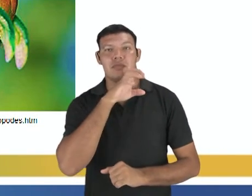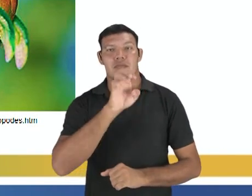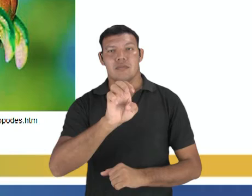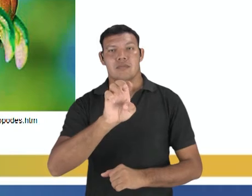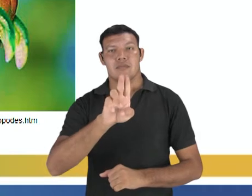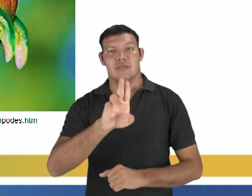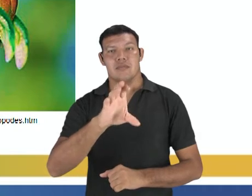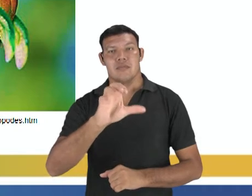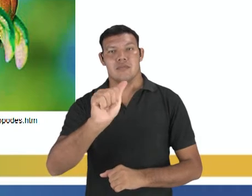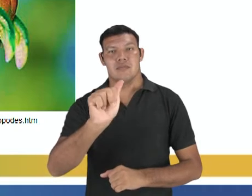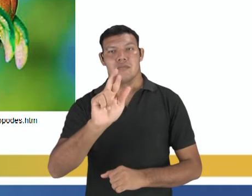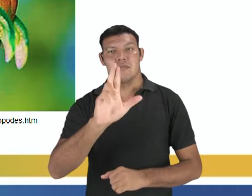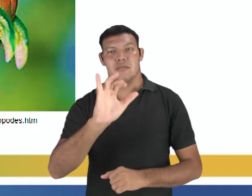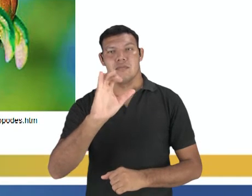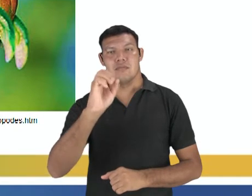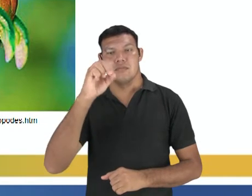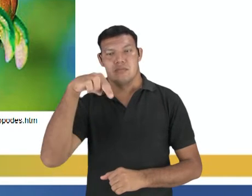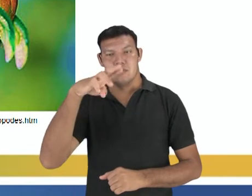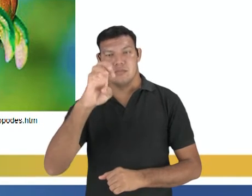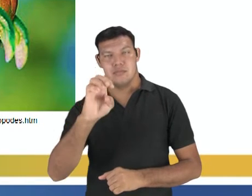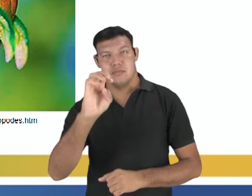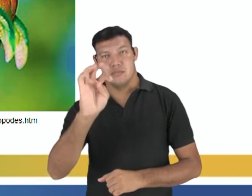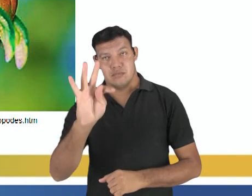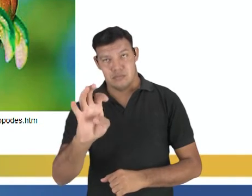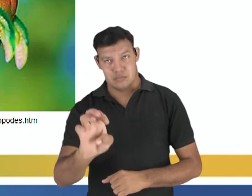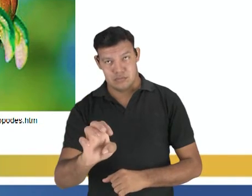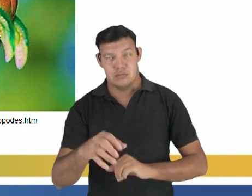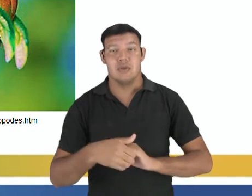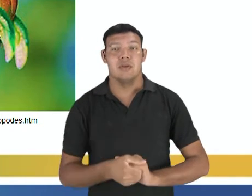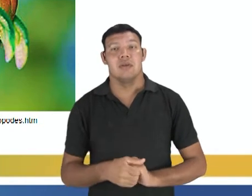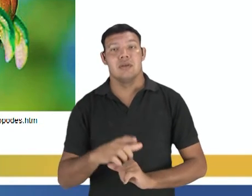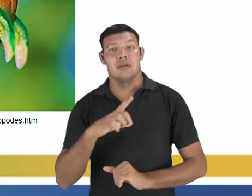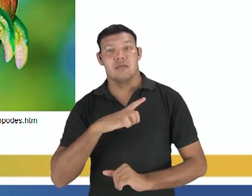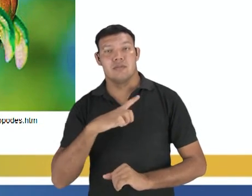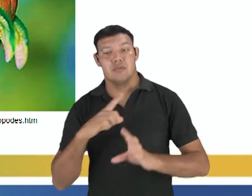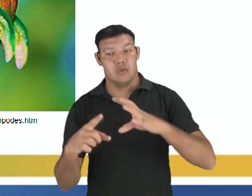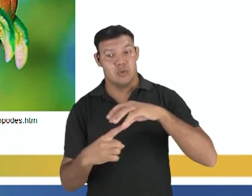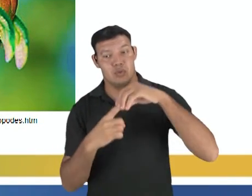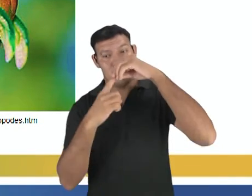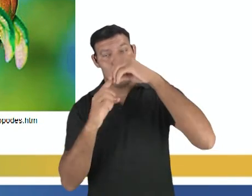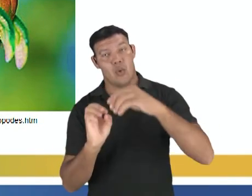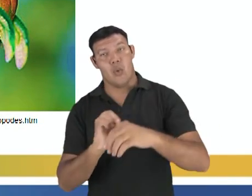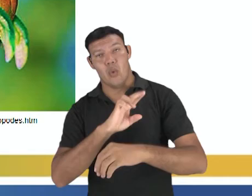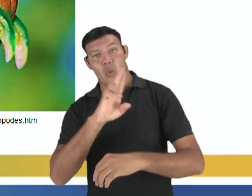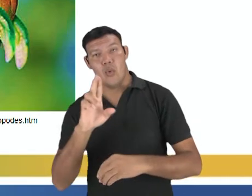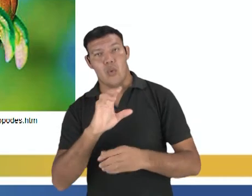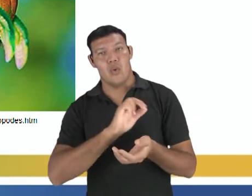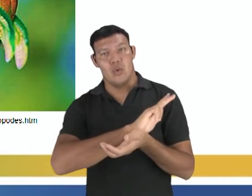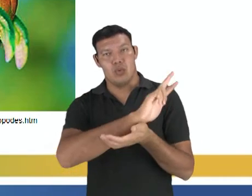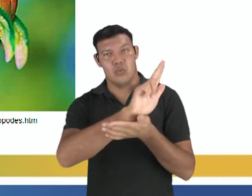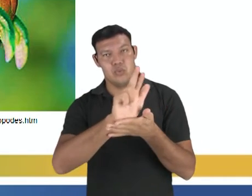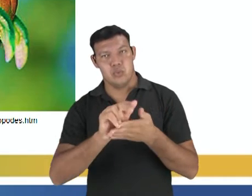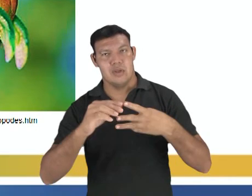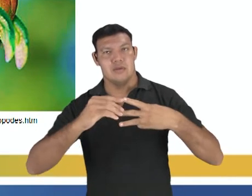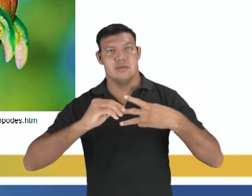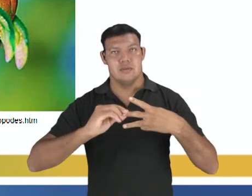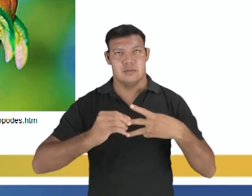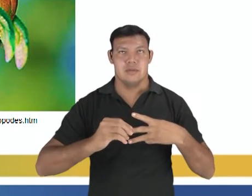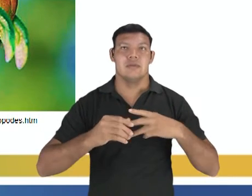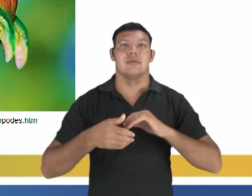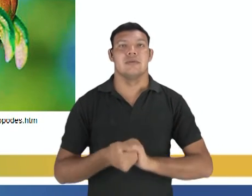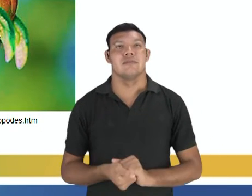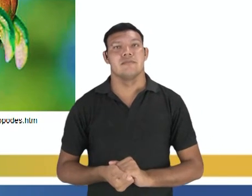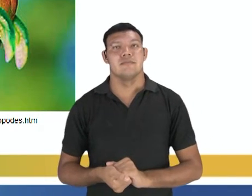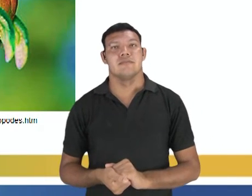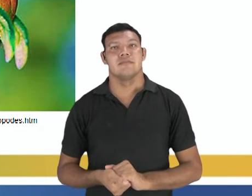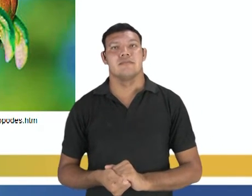ser unicelulares ou pluricelulares, que têm uma parede celular de quitina, que é uma característica que é compartilhada